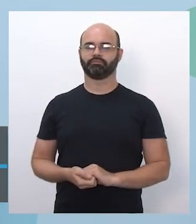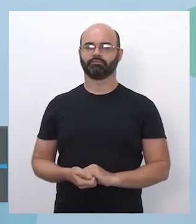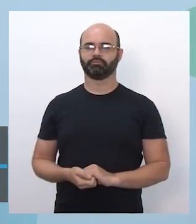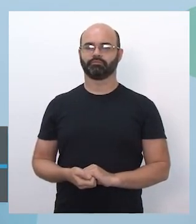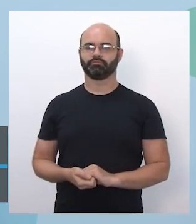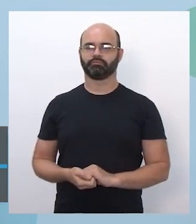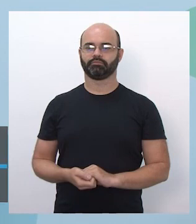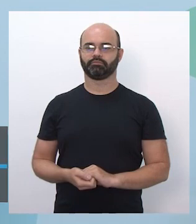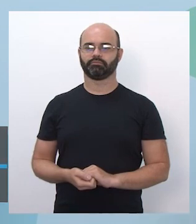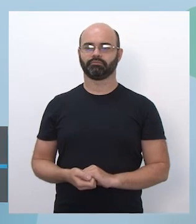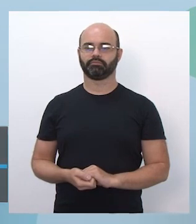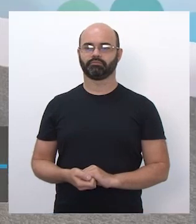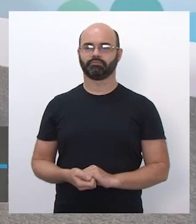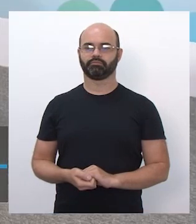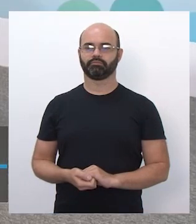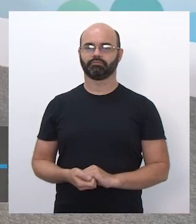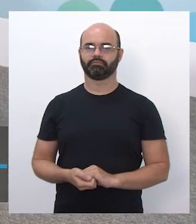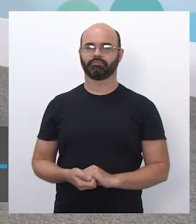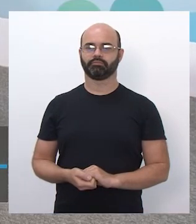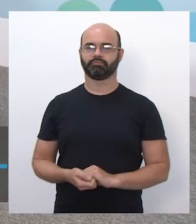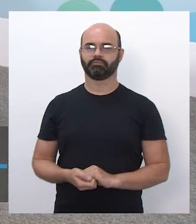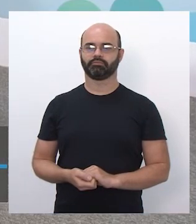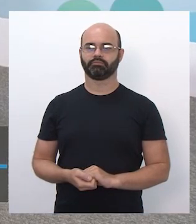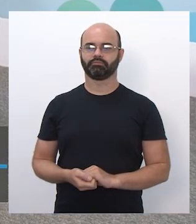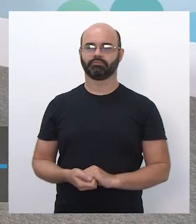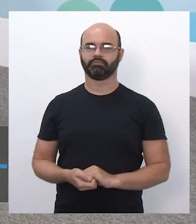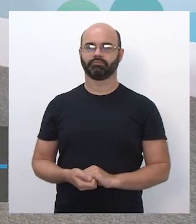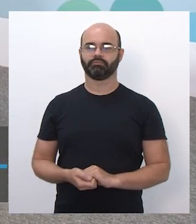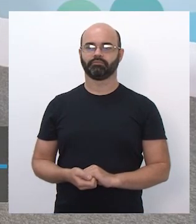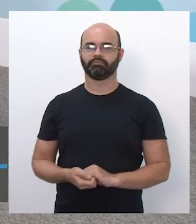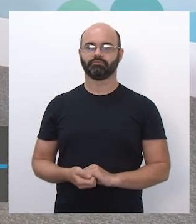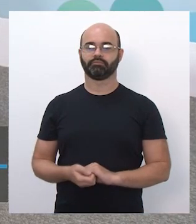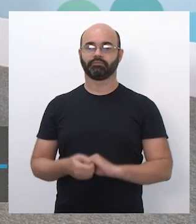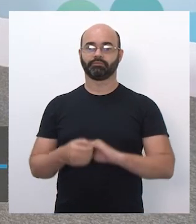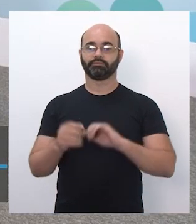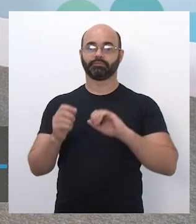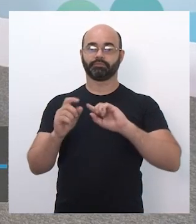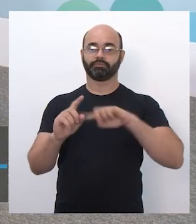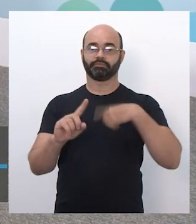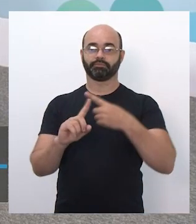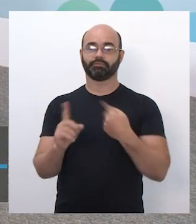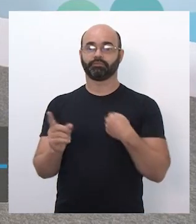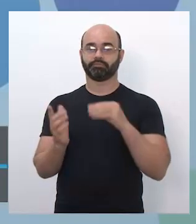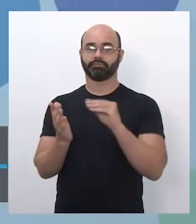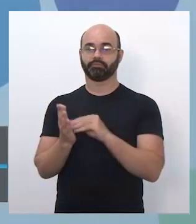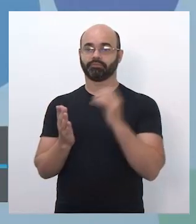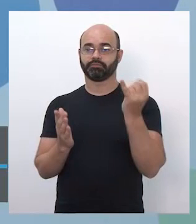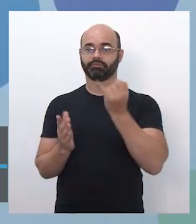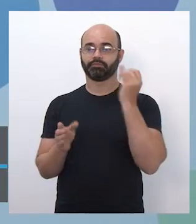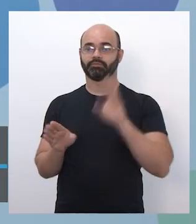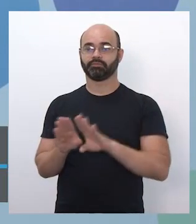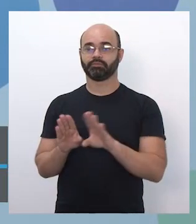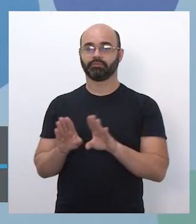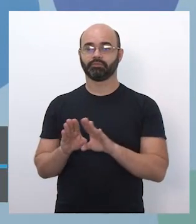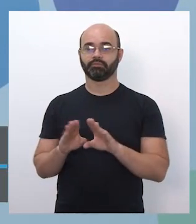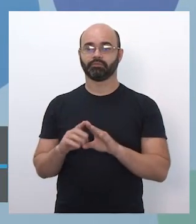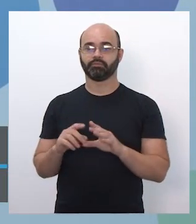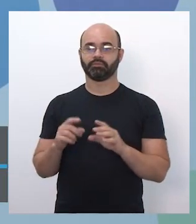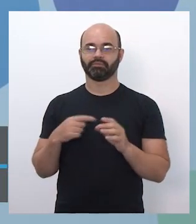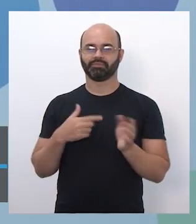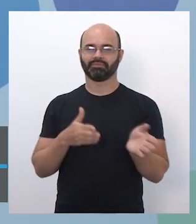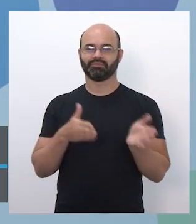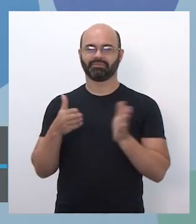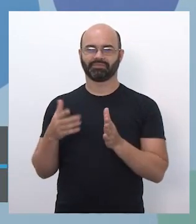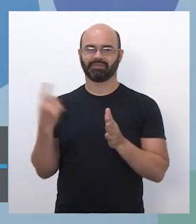Eu só queria acrescentar um ponto que eu acho que é importante sobre isso, até para conectar um pouco com a primeira parte.